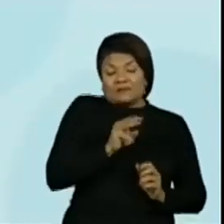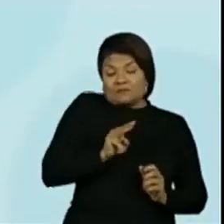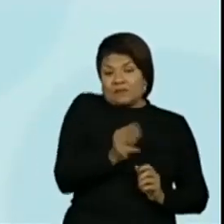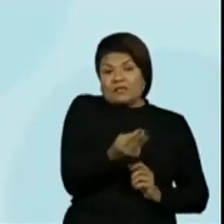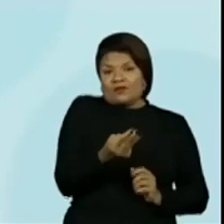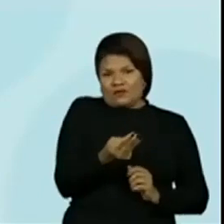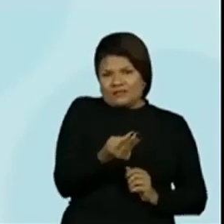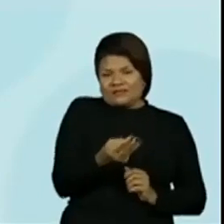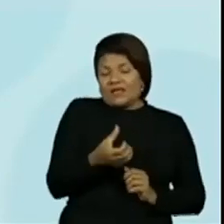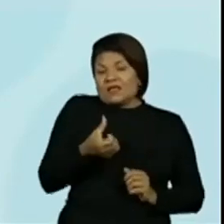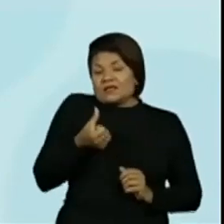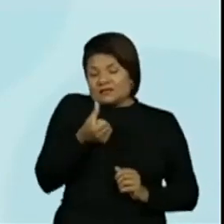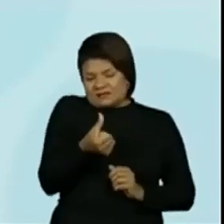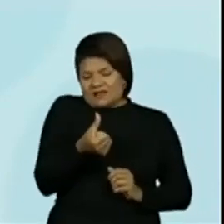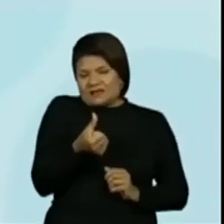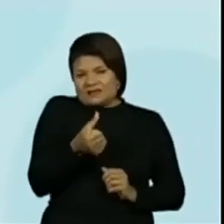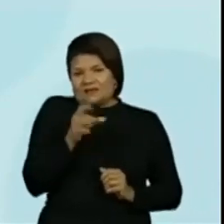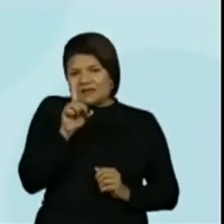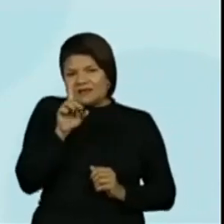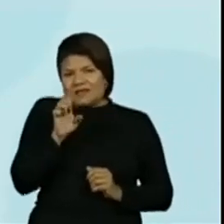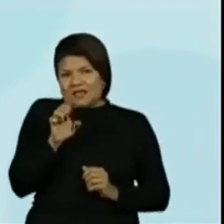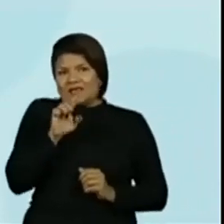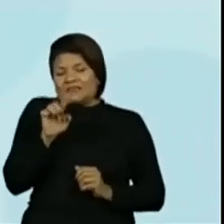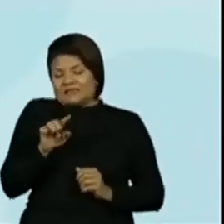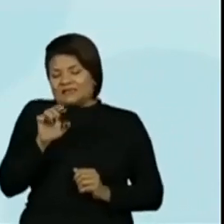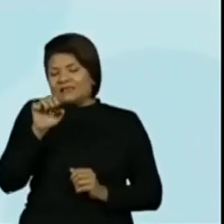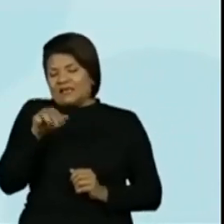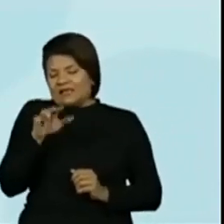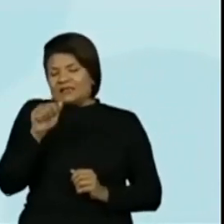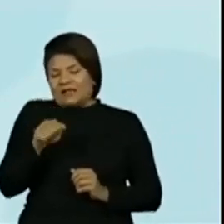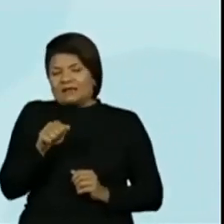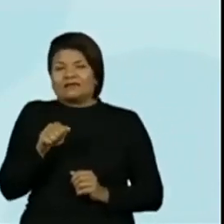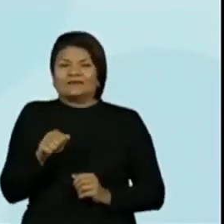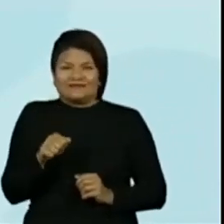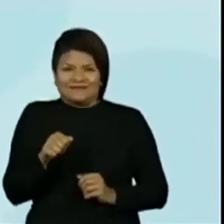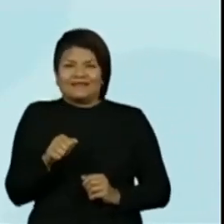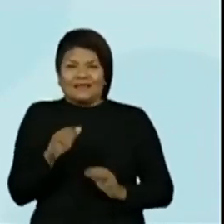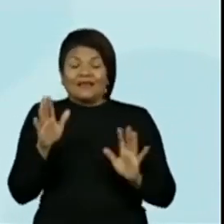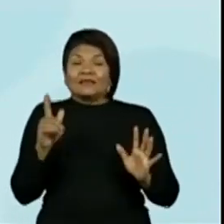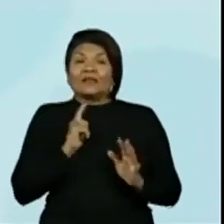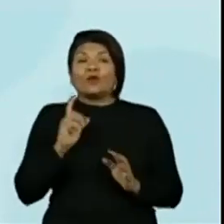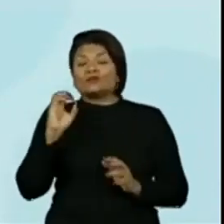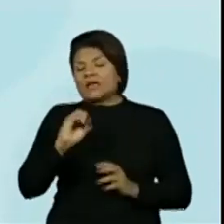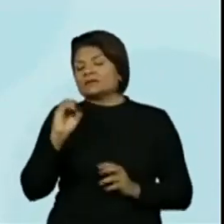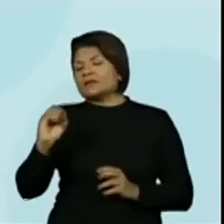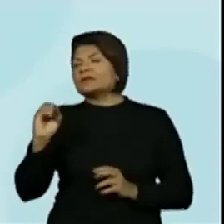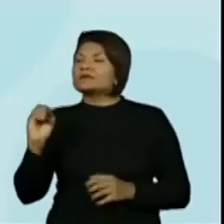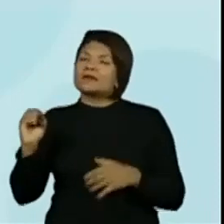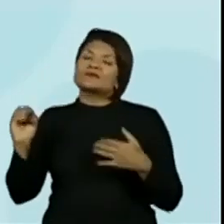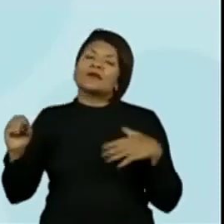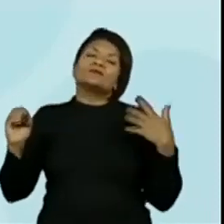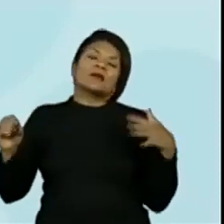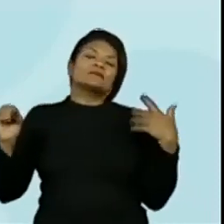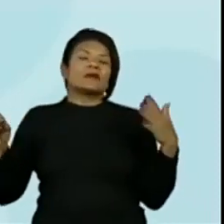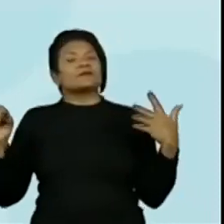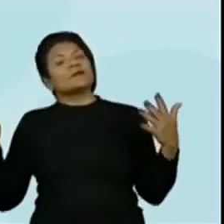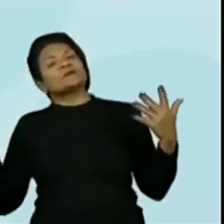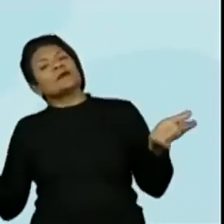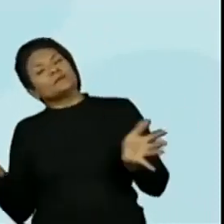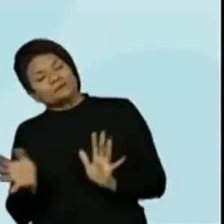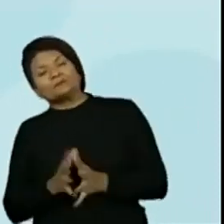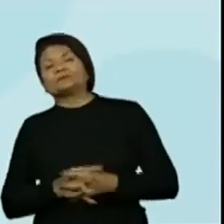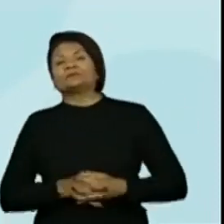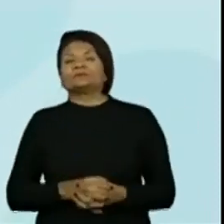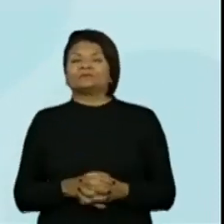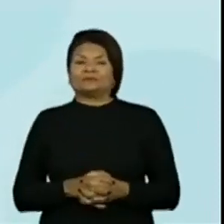unidades? 6 dezenas, 6 unidades. Reparem, eu completo com os meus zeros.